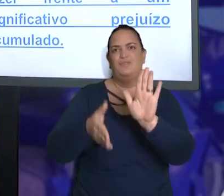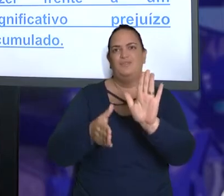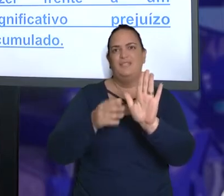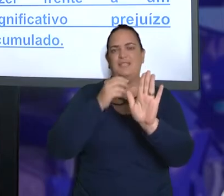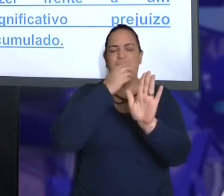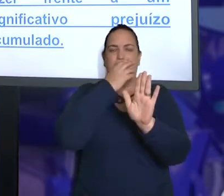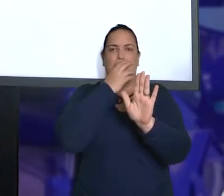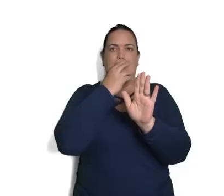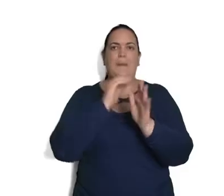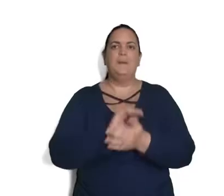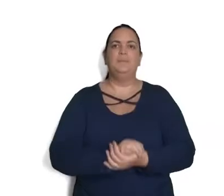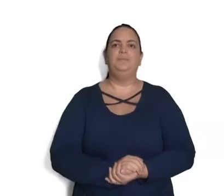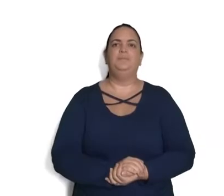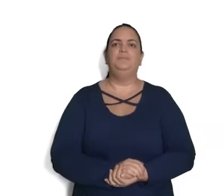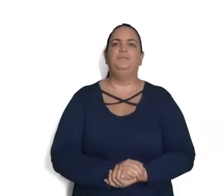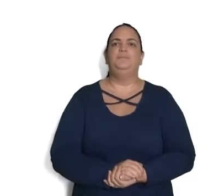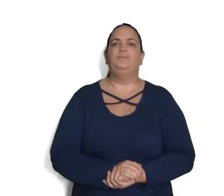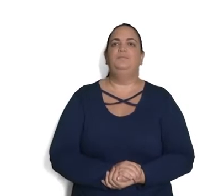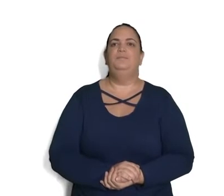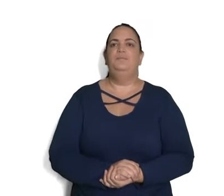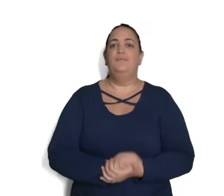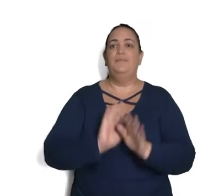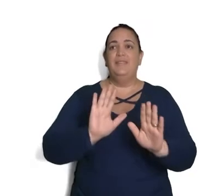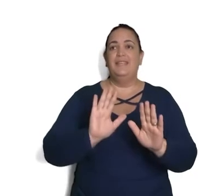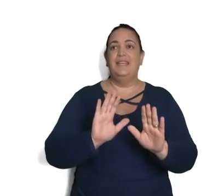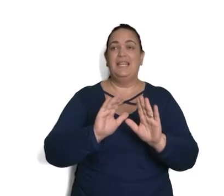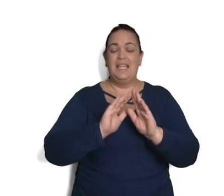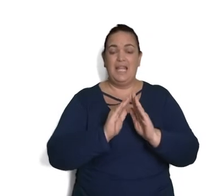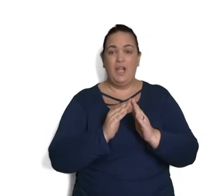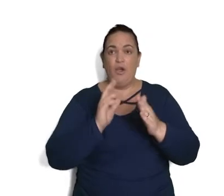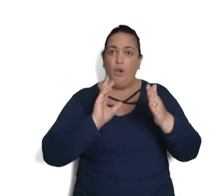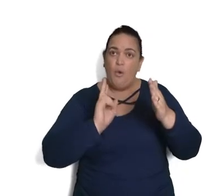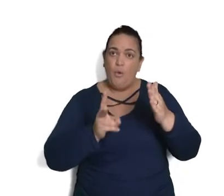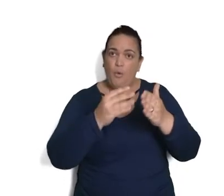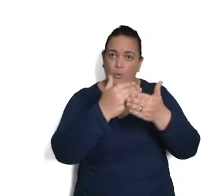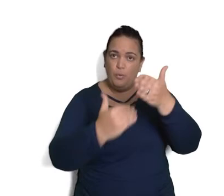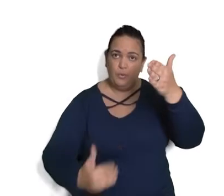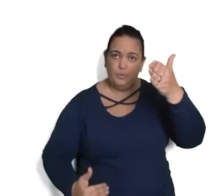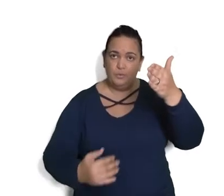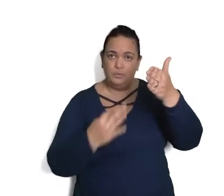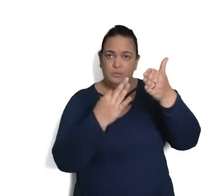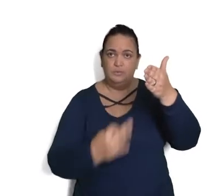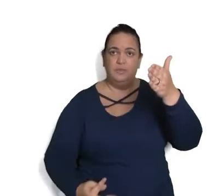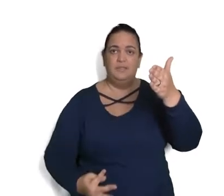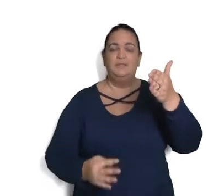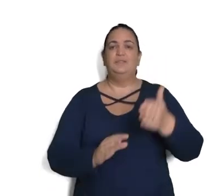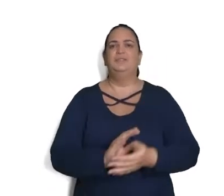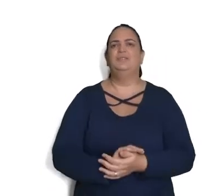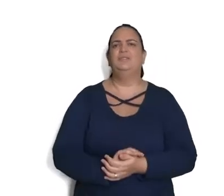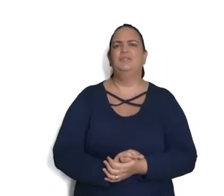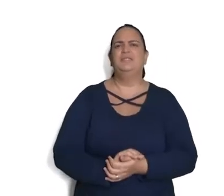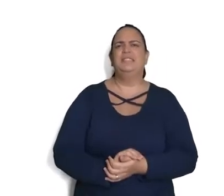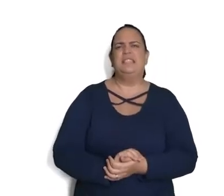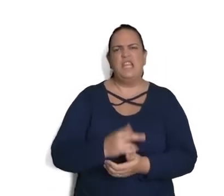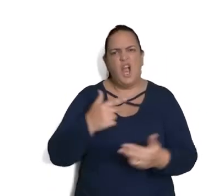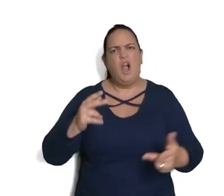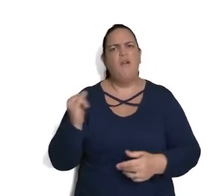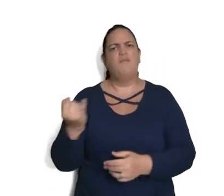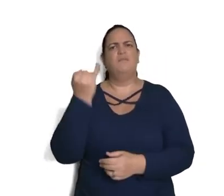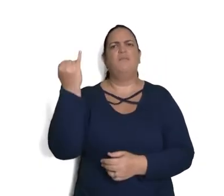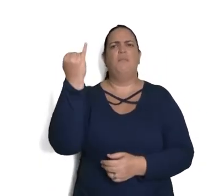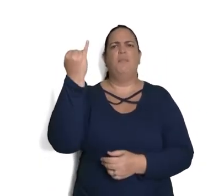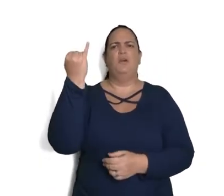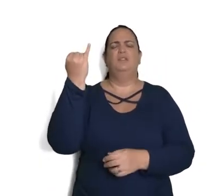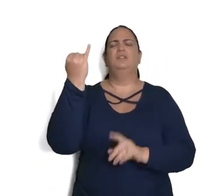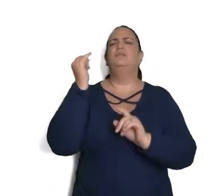dias mais complicados. No parágrafo mais à frente, ele vai fazer uma coisa muito importante, já que a gente está estudando tanta argumentação,